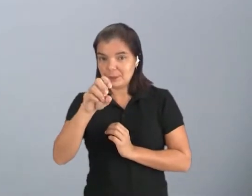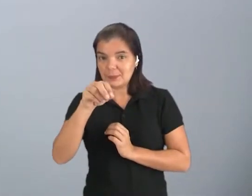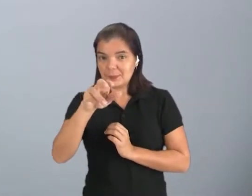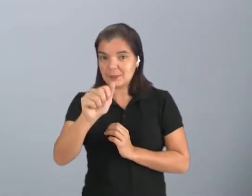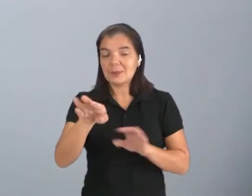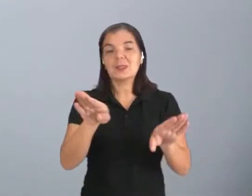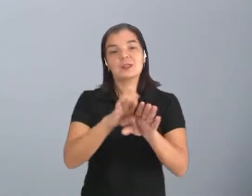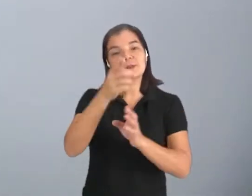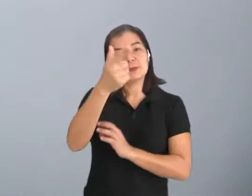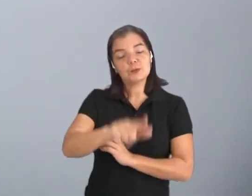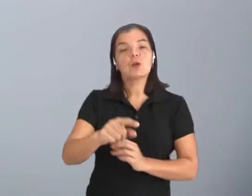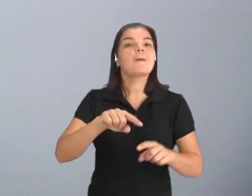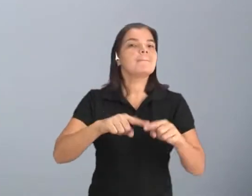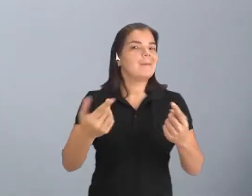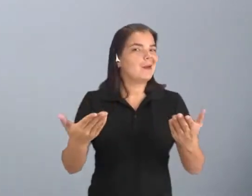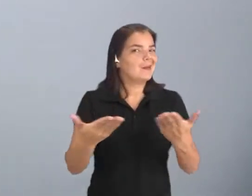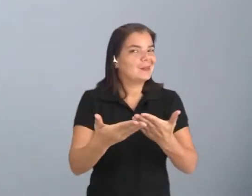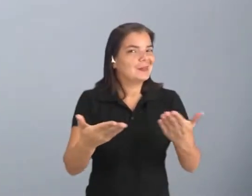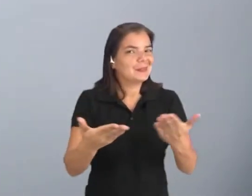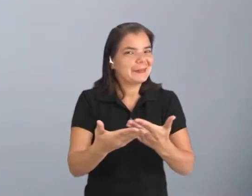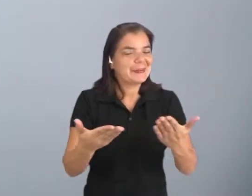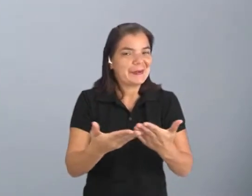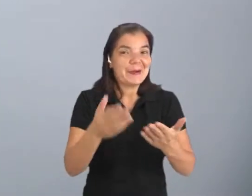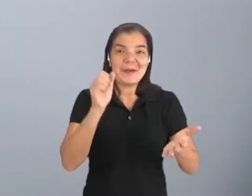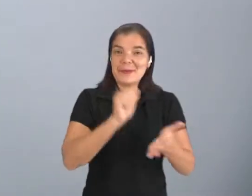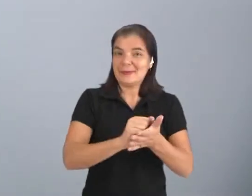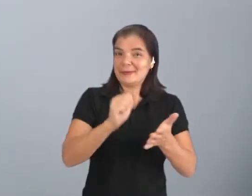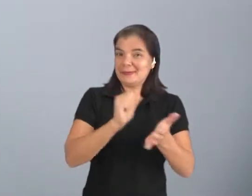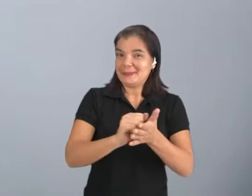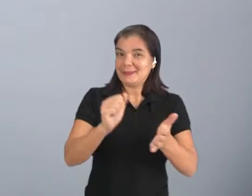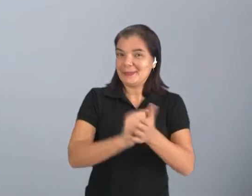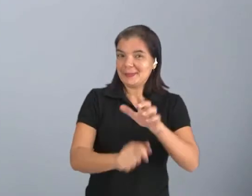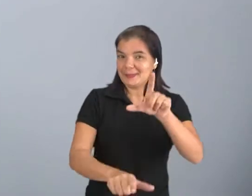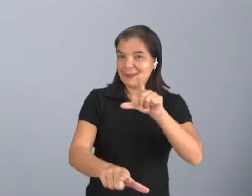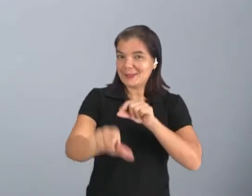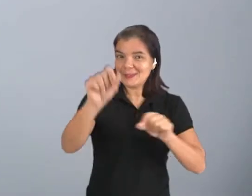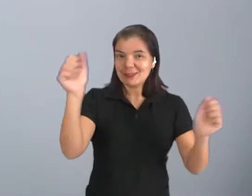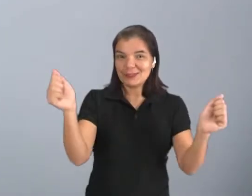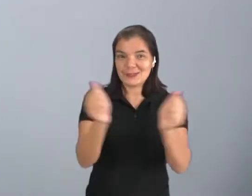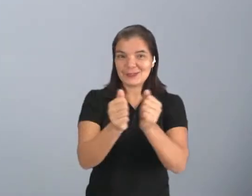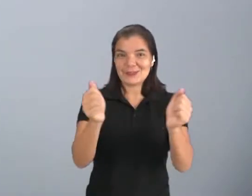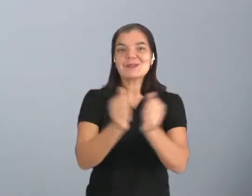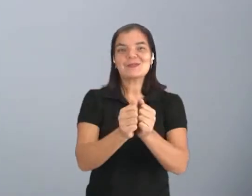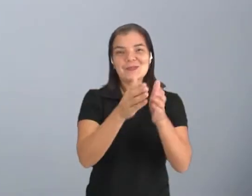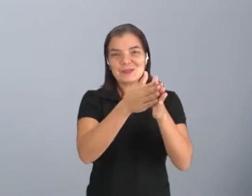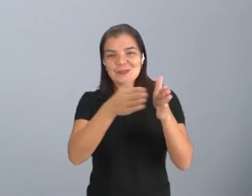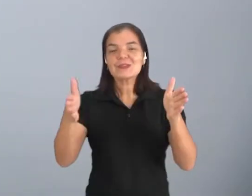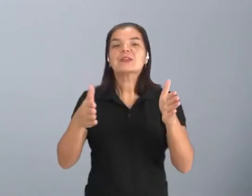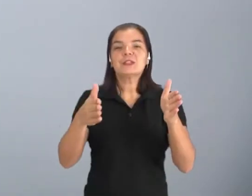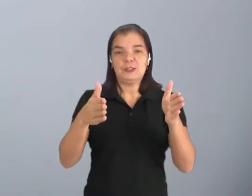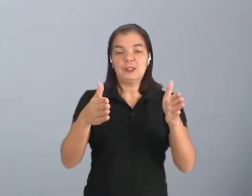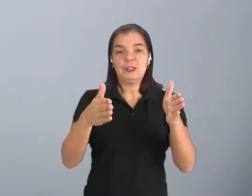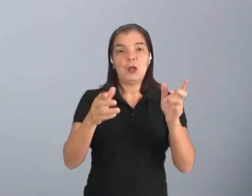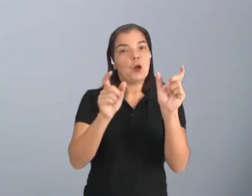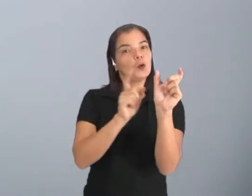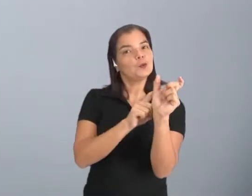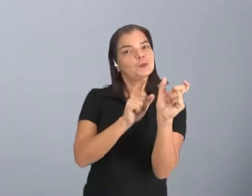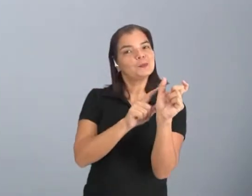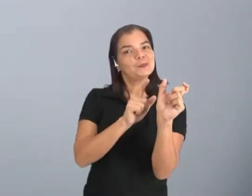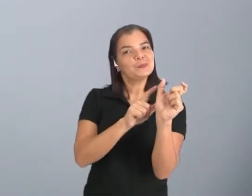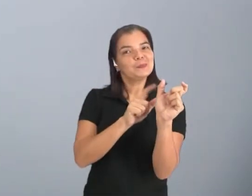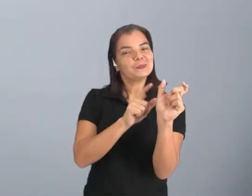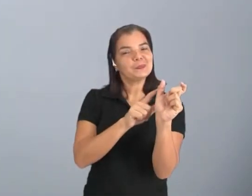bom? Só que agora, o escritor escolheu juntar esses períodos com uma